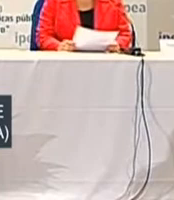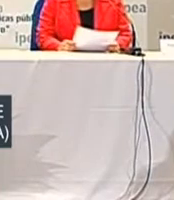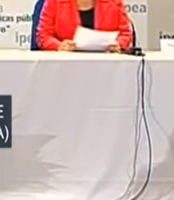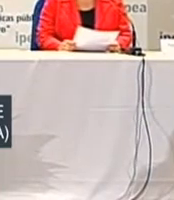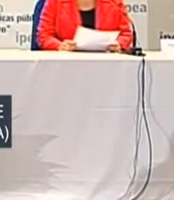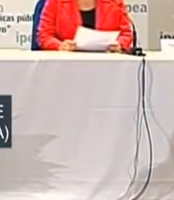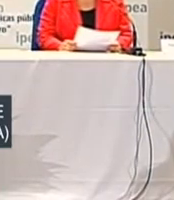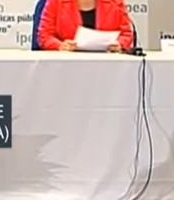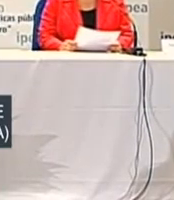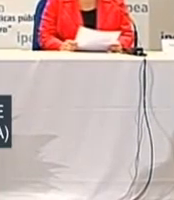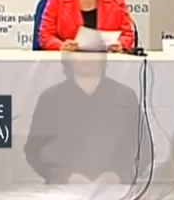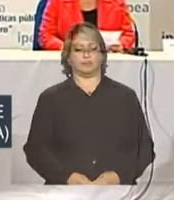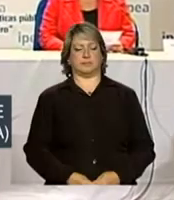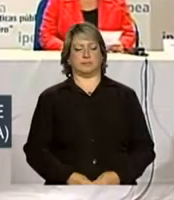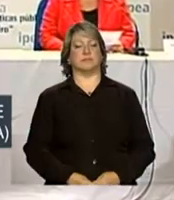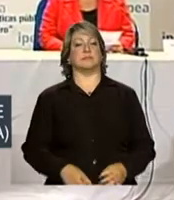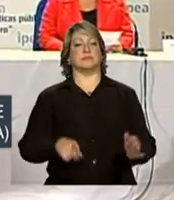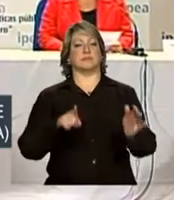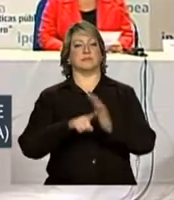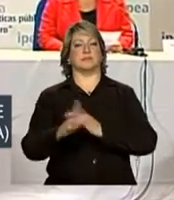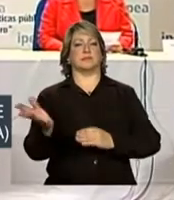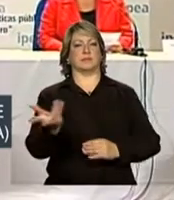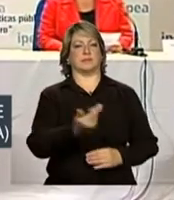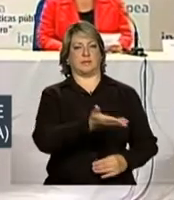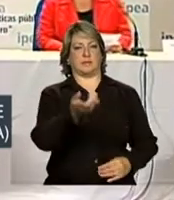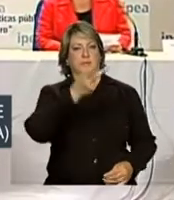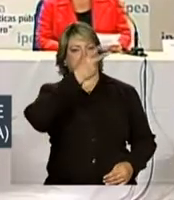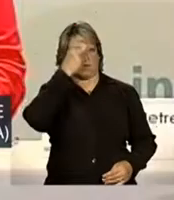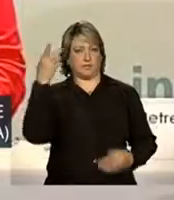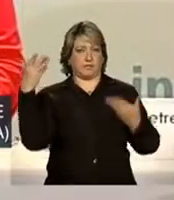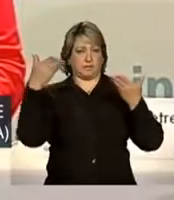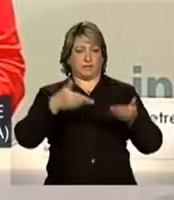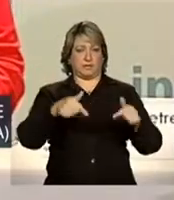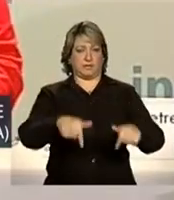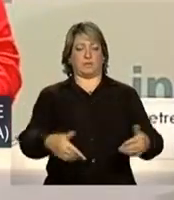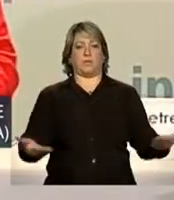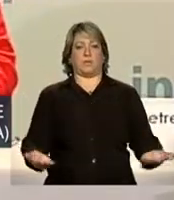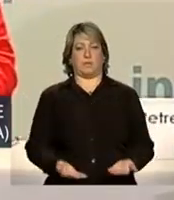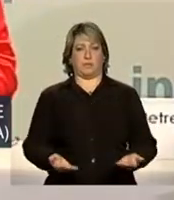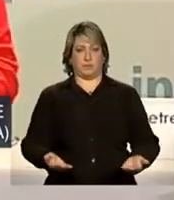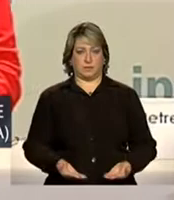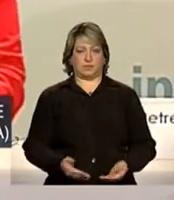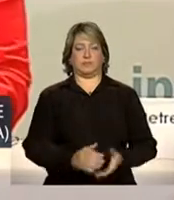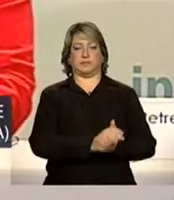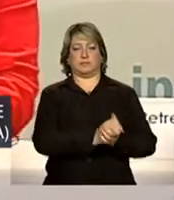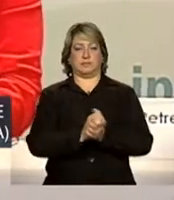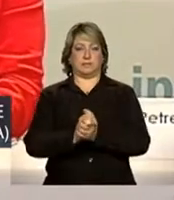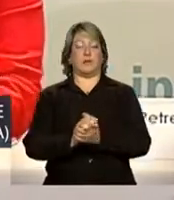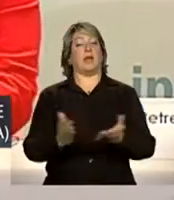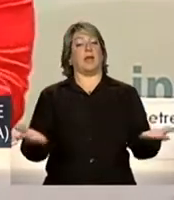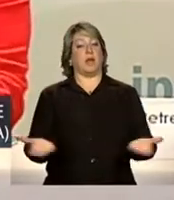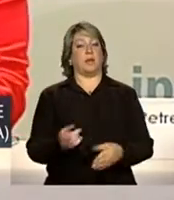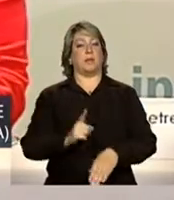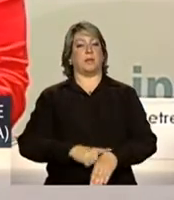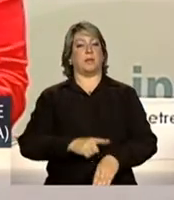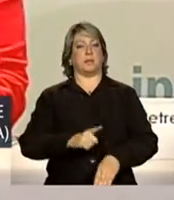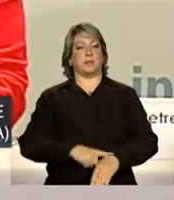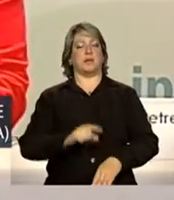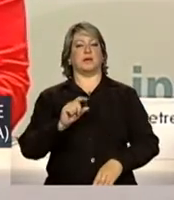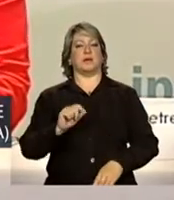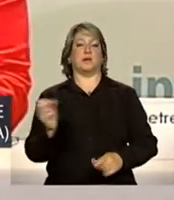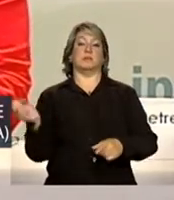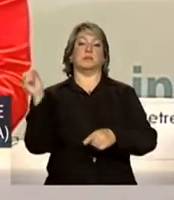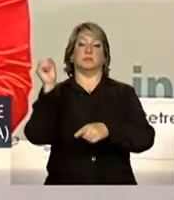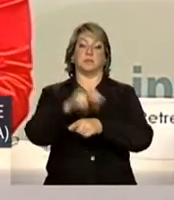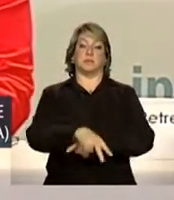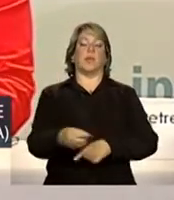Secretários, secretários e demais pessoas presentes na casa. Nesse momento em que está sendo